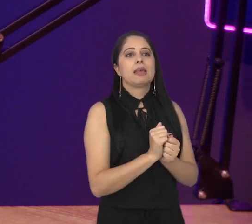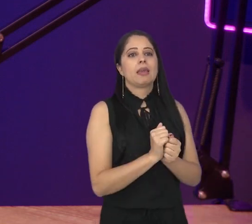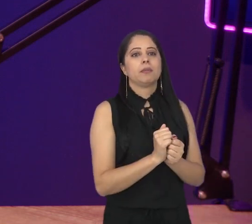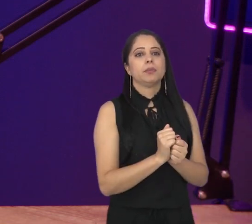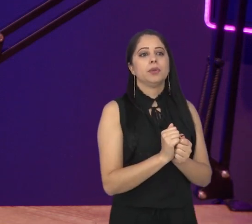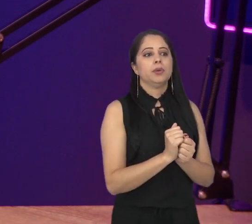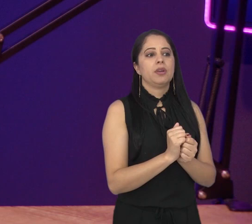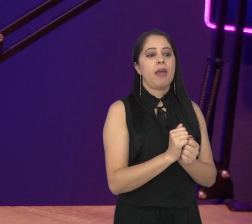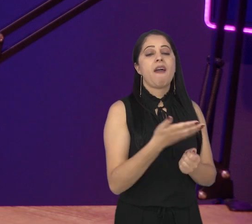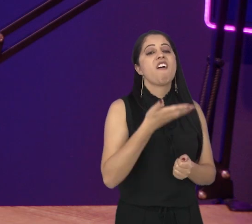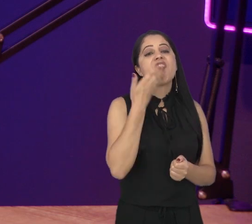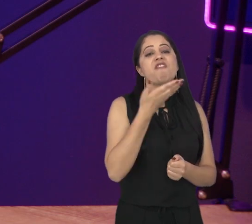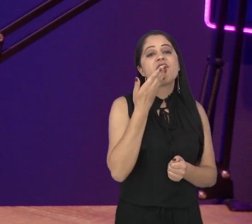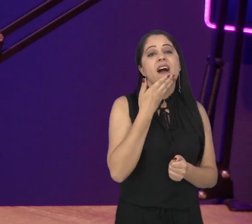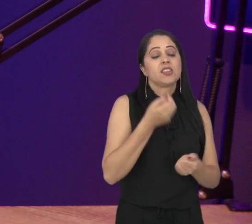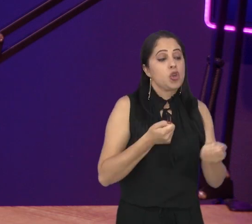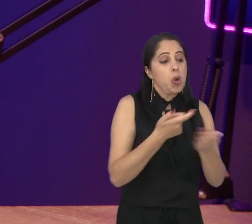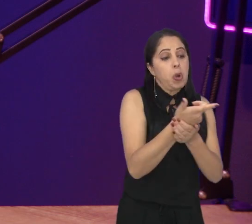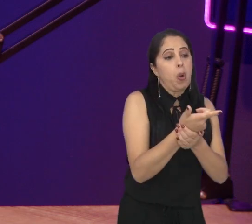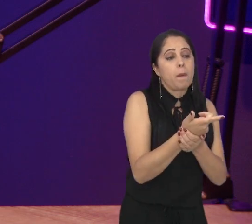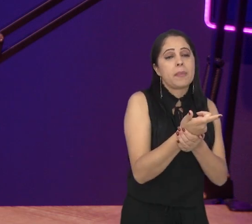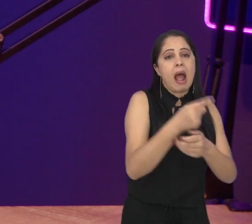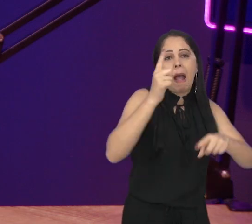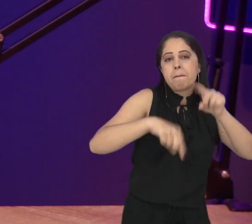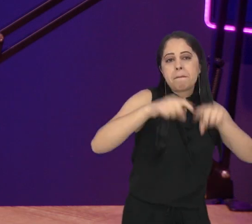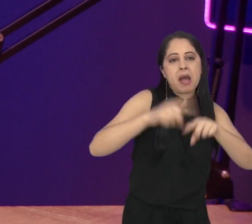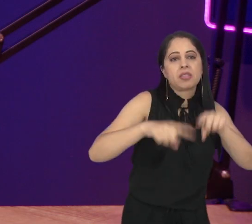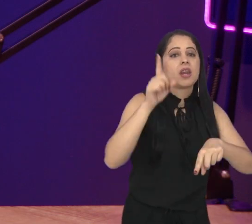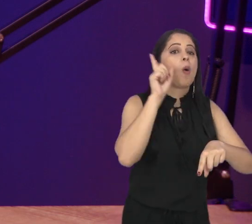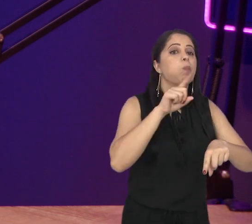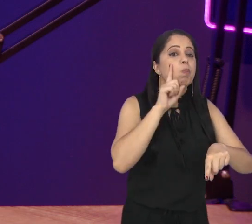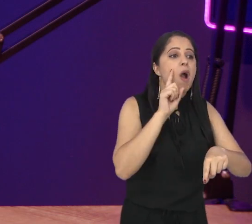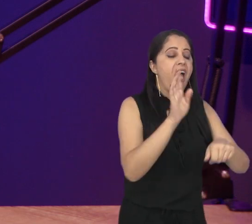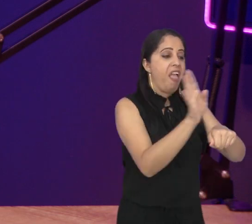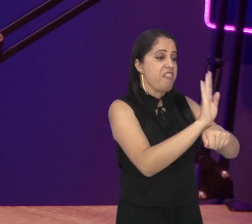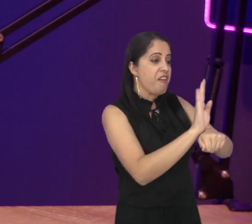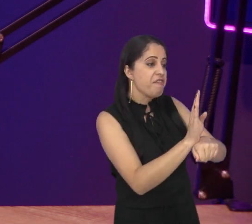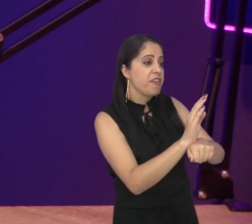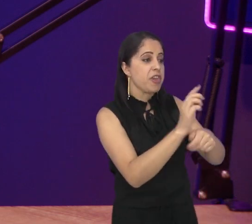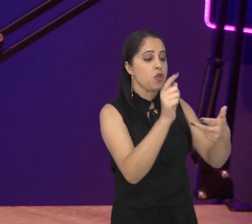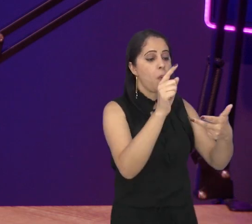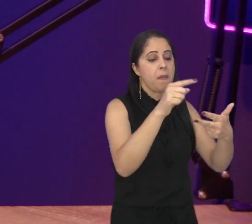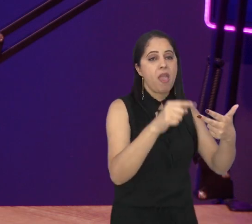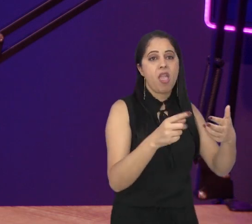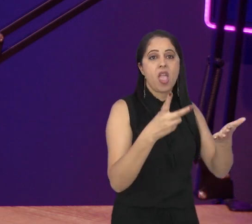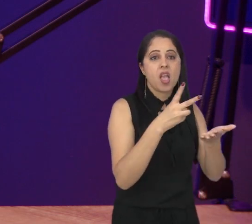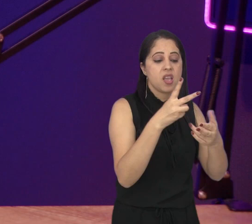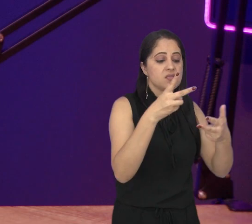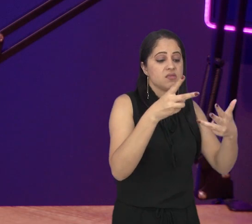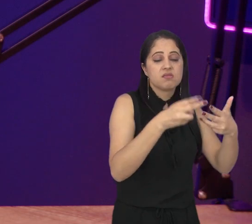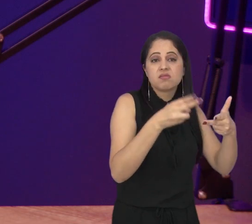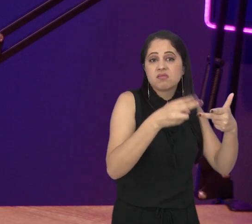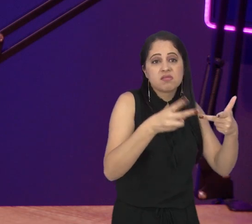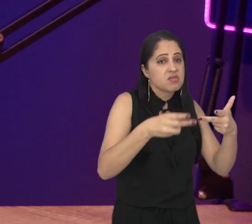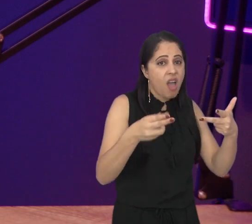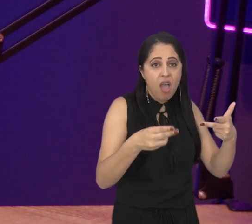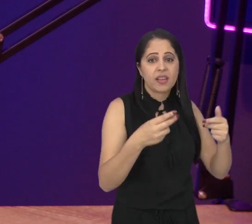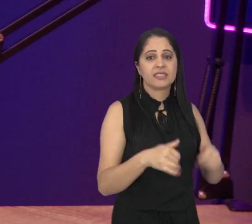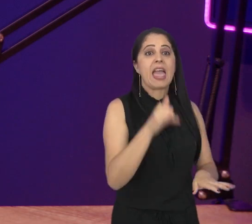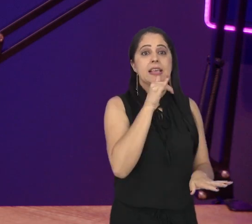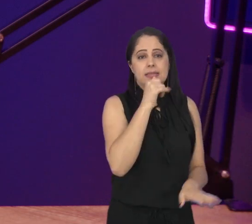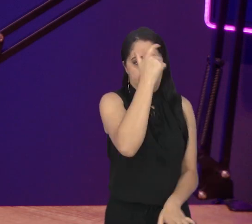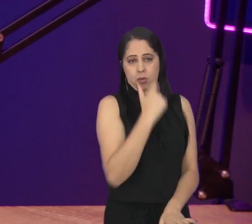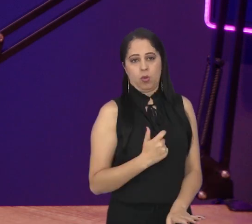mais fácil a gente ter acesso a produtos norte-americanos, a filmes, né, a séries, do que às vezes brasileiro.